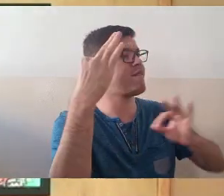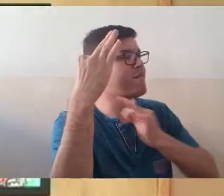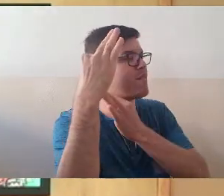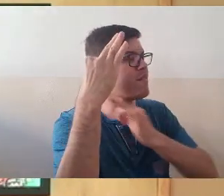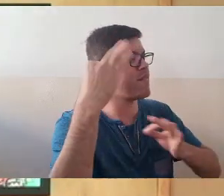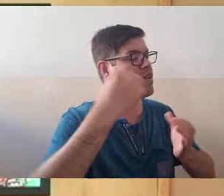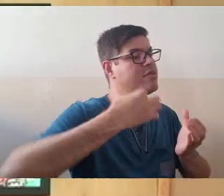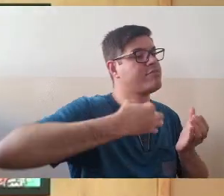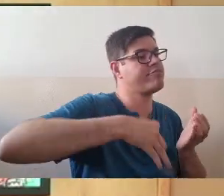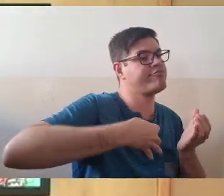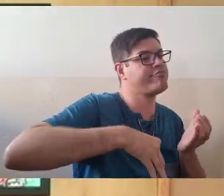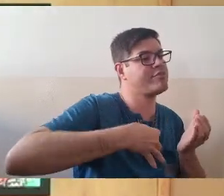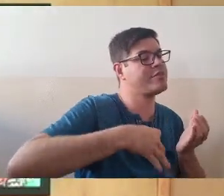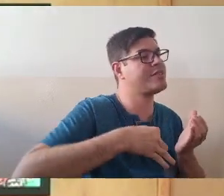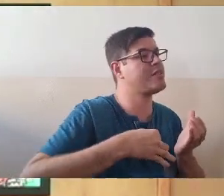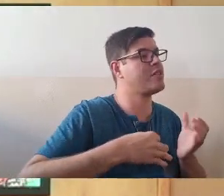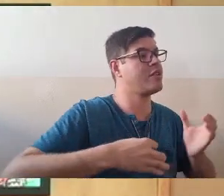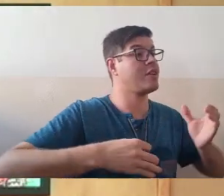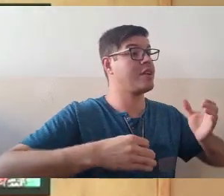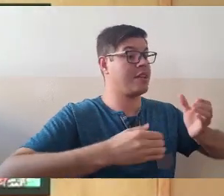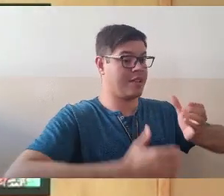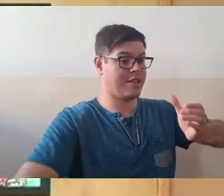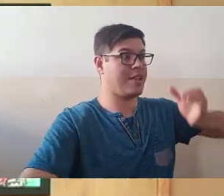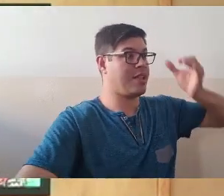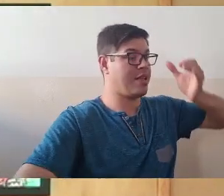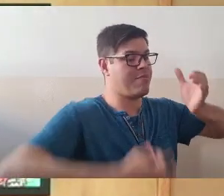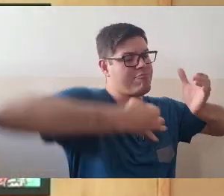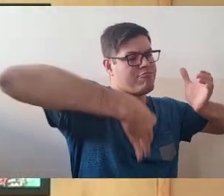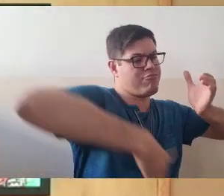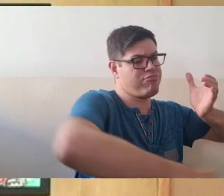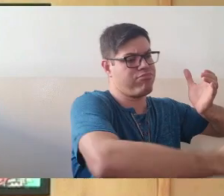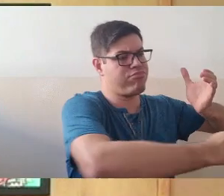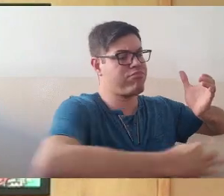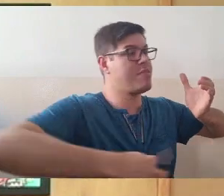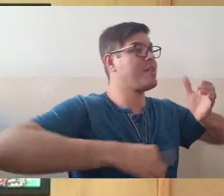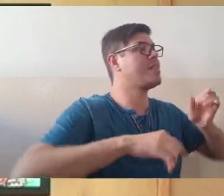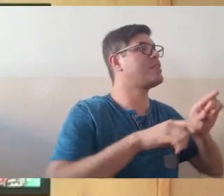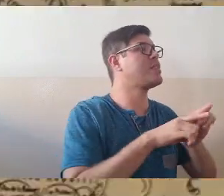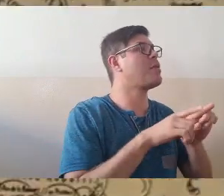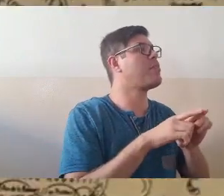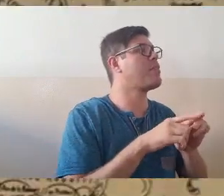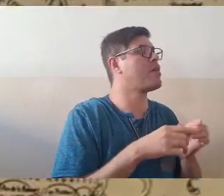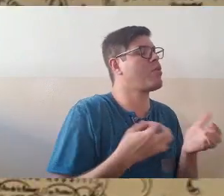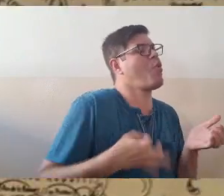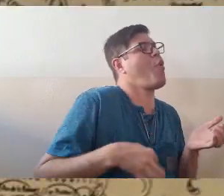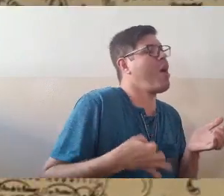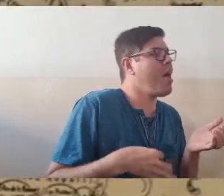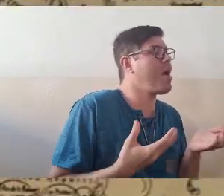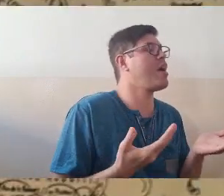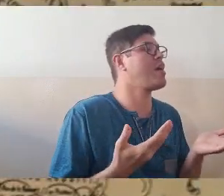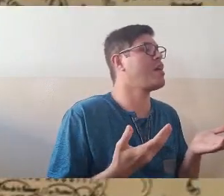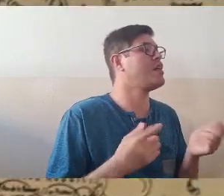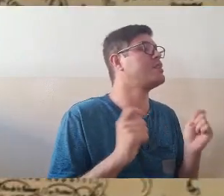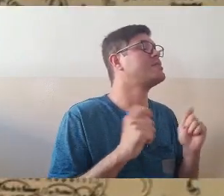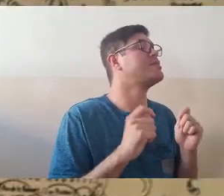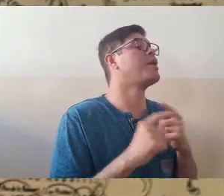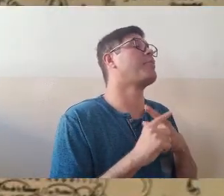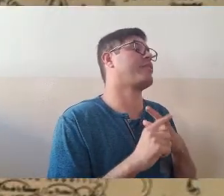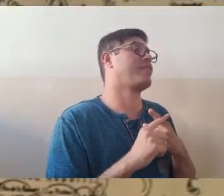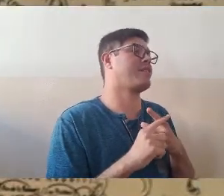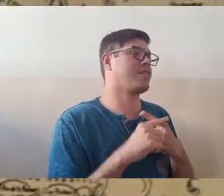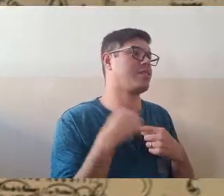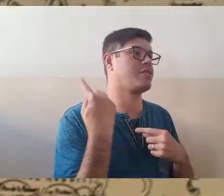viola, violoncelo e contrabaixo acústico. Que beleza, hein? Então mas mediante o que nós fazemos? E por que nós